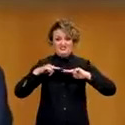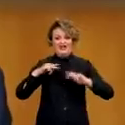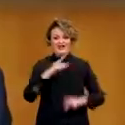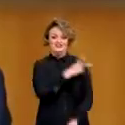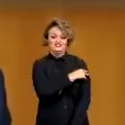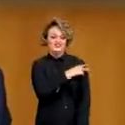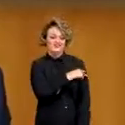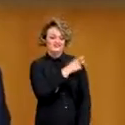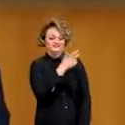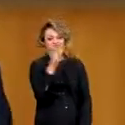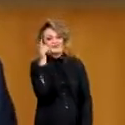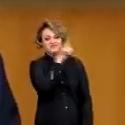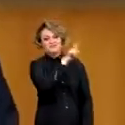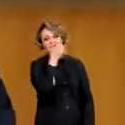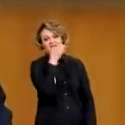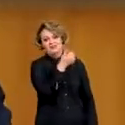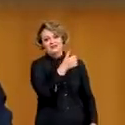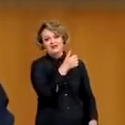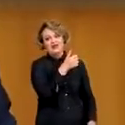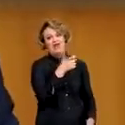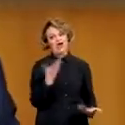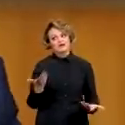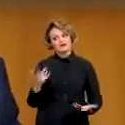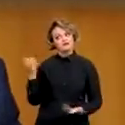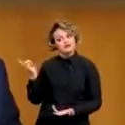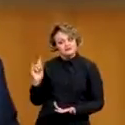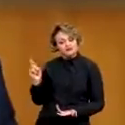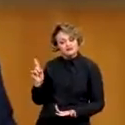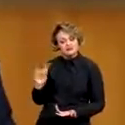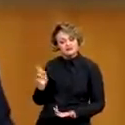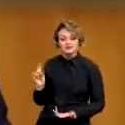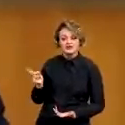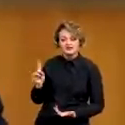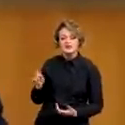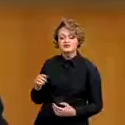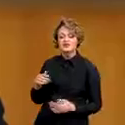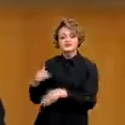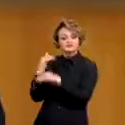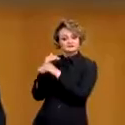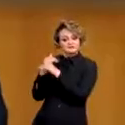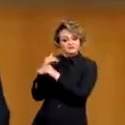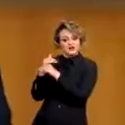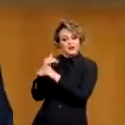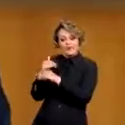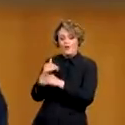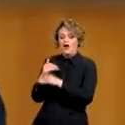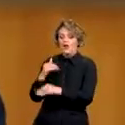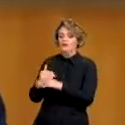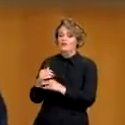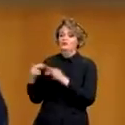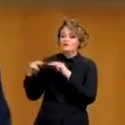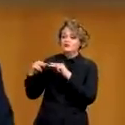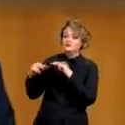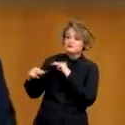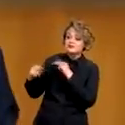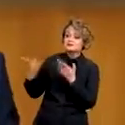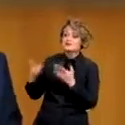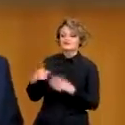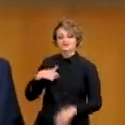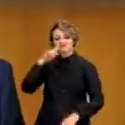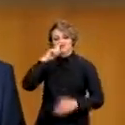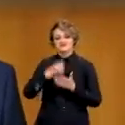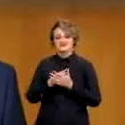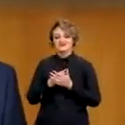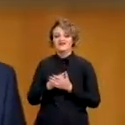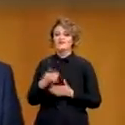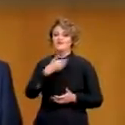o sonegador ganhava. E nós então resolvemos que não. Tem que ter o voto de desempate. O voto de desempate é o governo que dá. Sim. E, portanto,